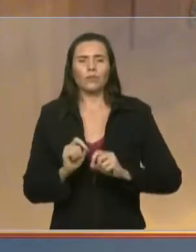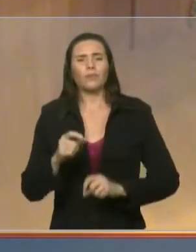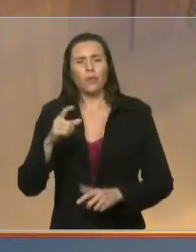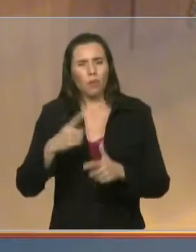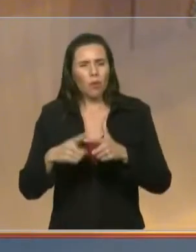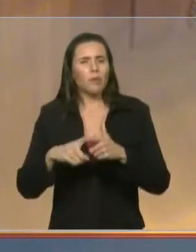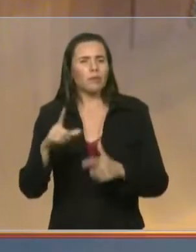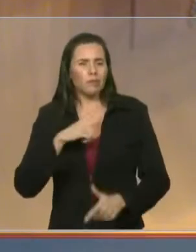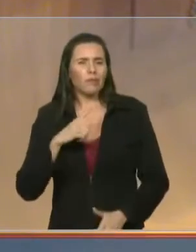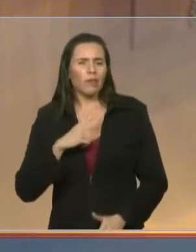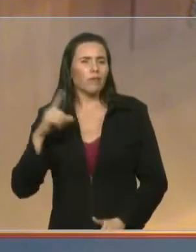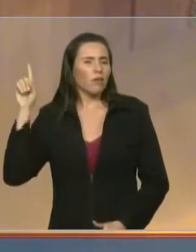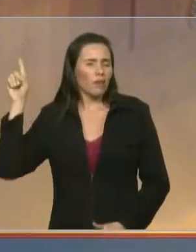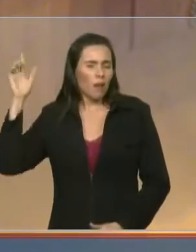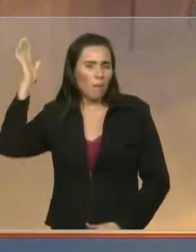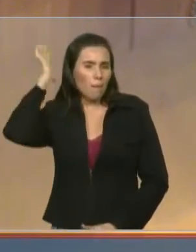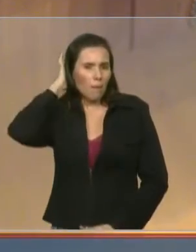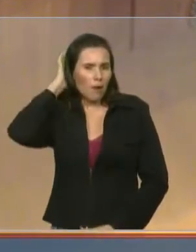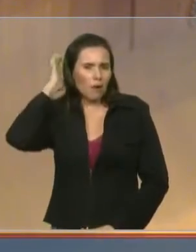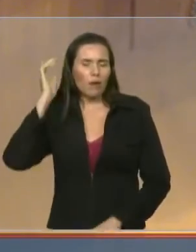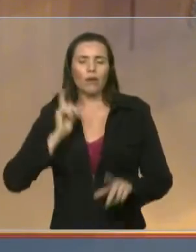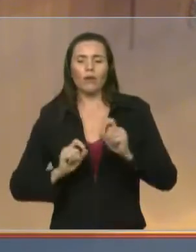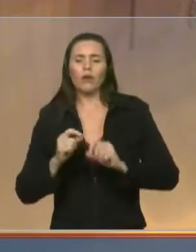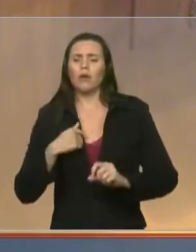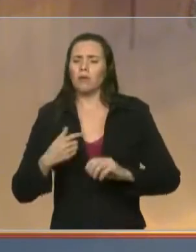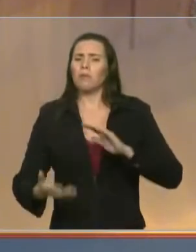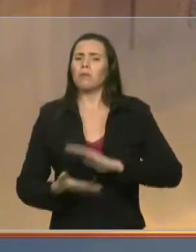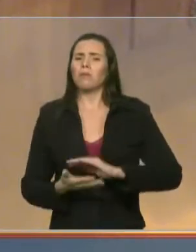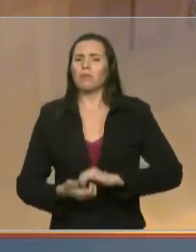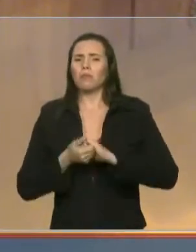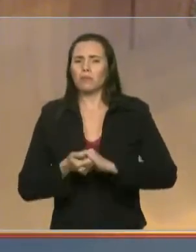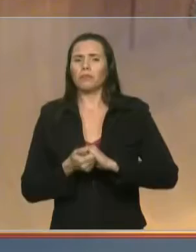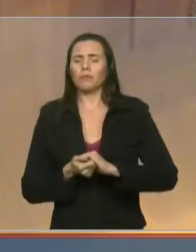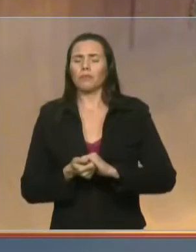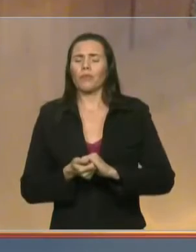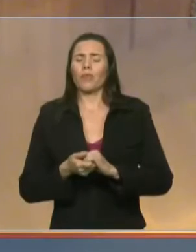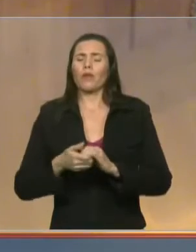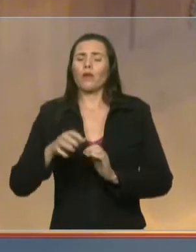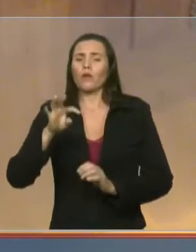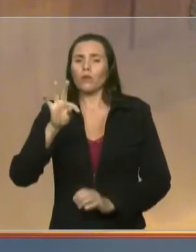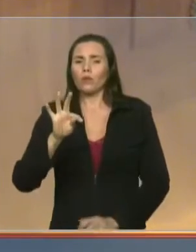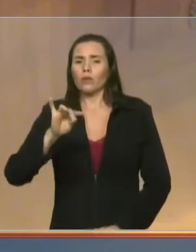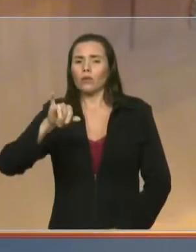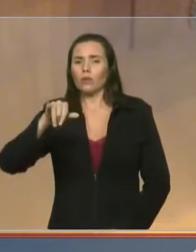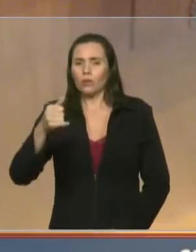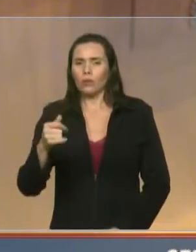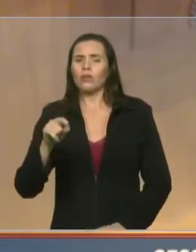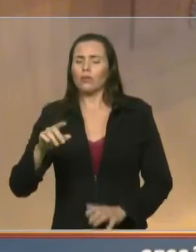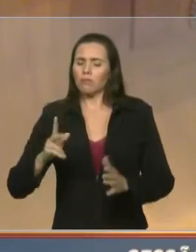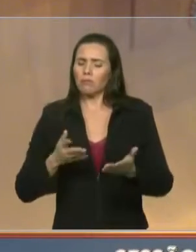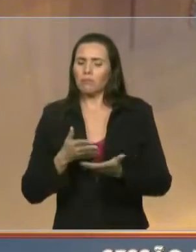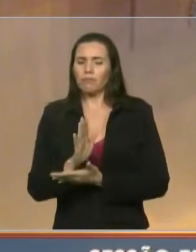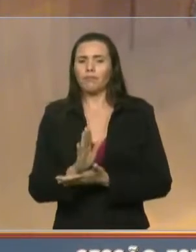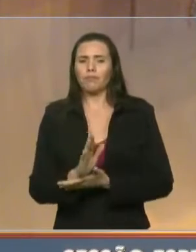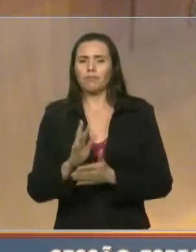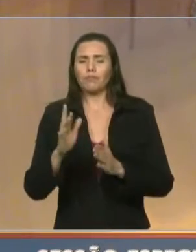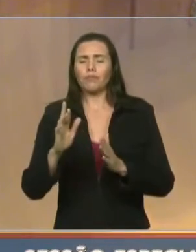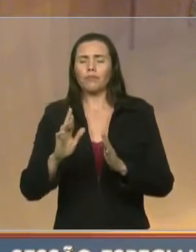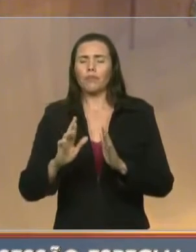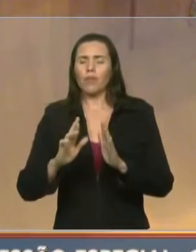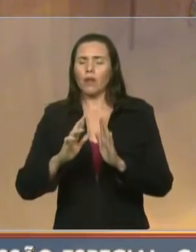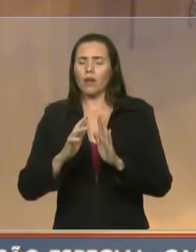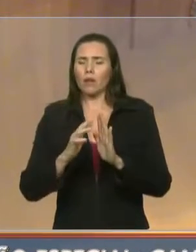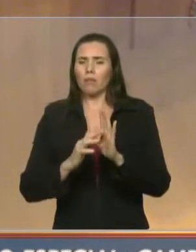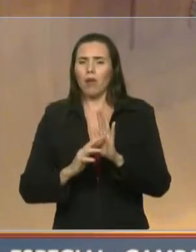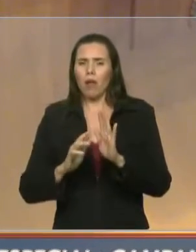quero parabenizar o Tribunal de Justiça por ter aprovado uma resolução criando a vara agrária